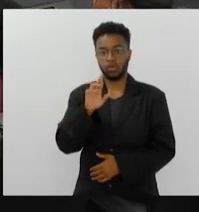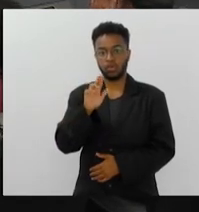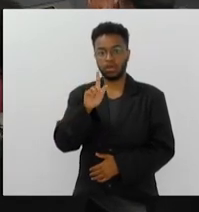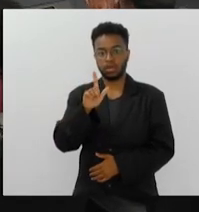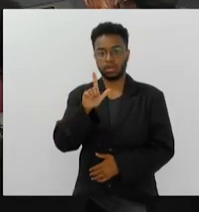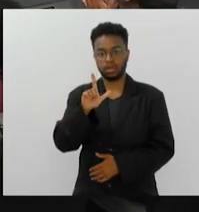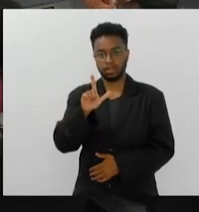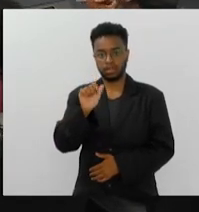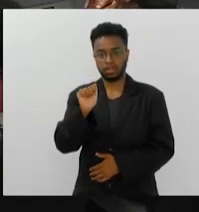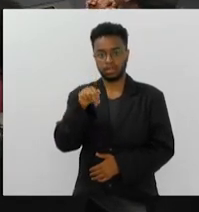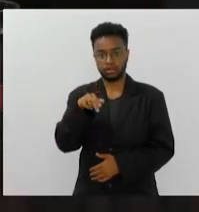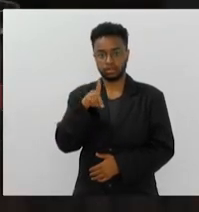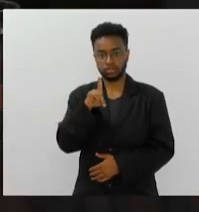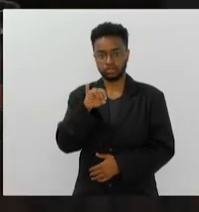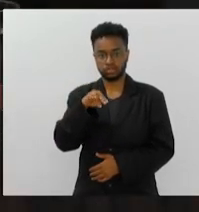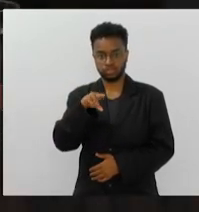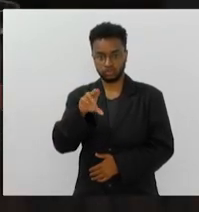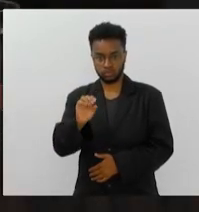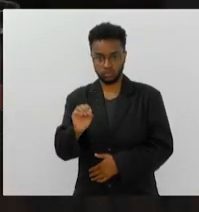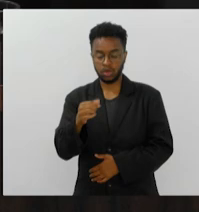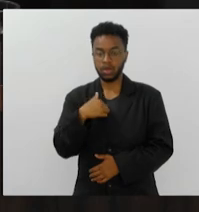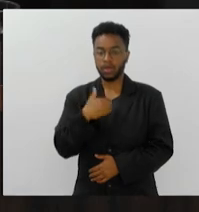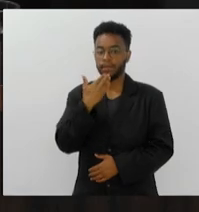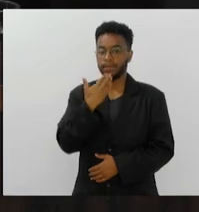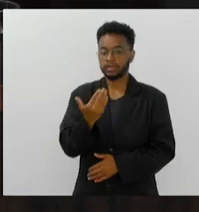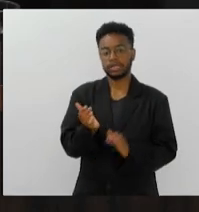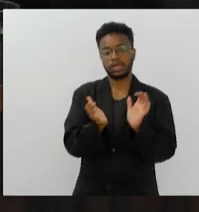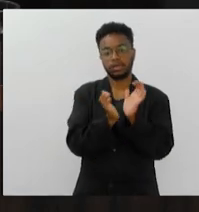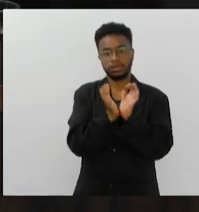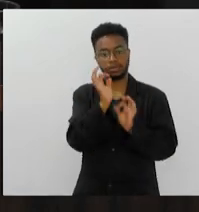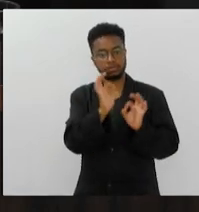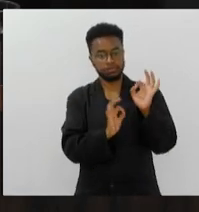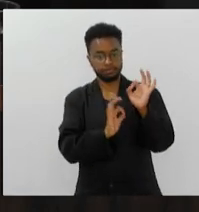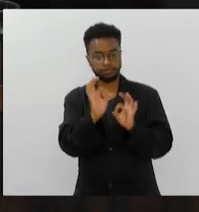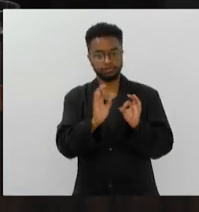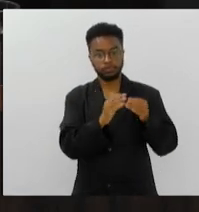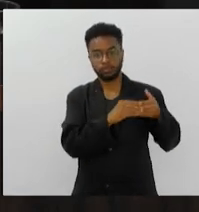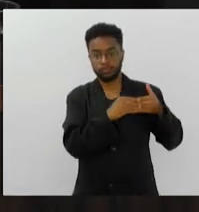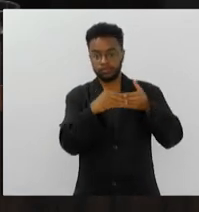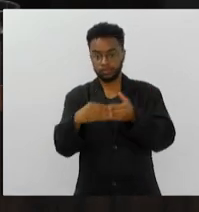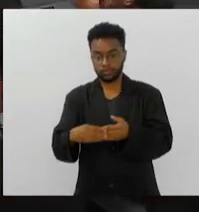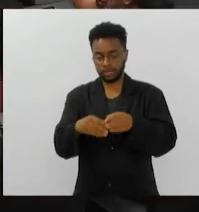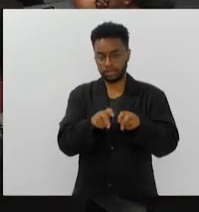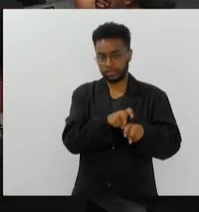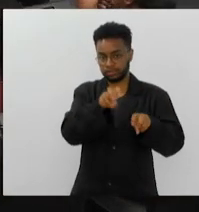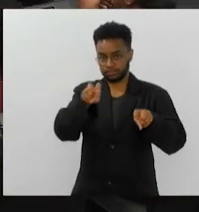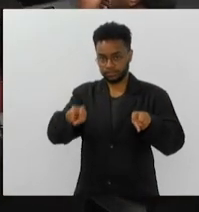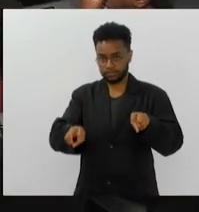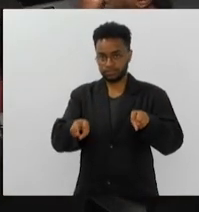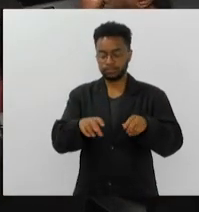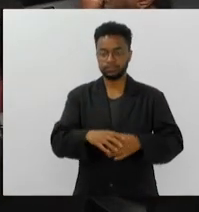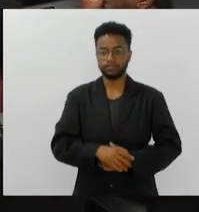Santos. Solicito o cerimonial que conduza o homenageado até a mesa de honra.